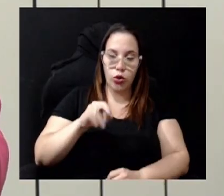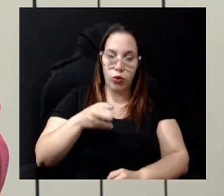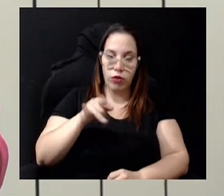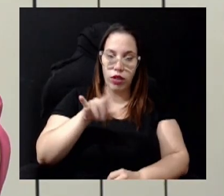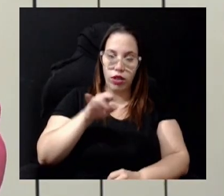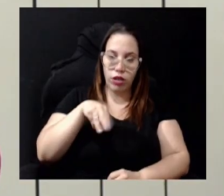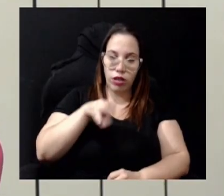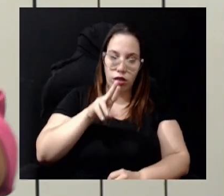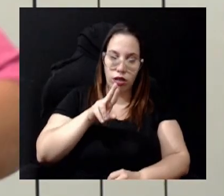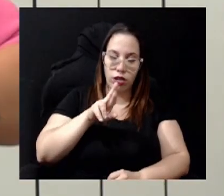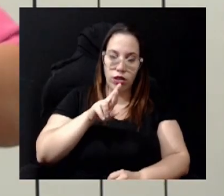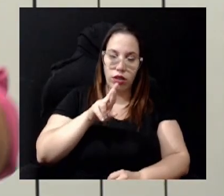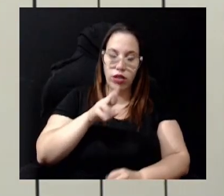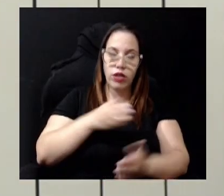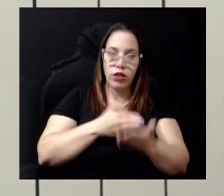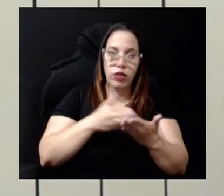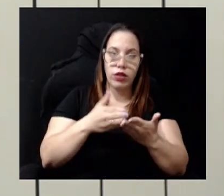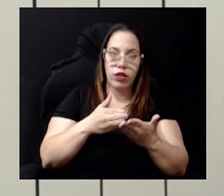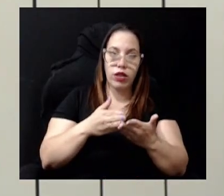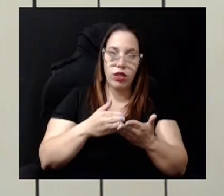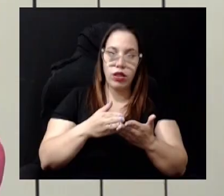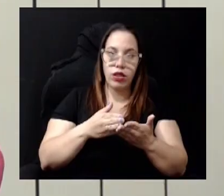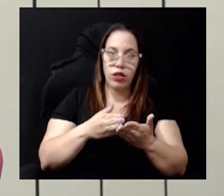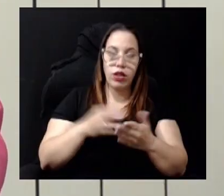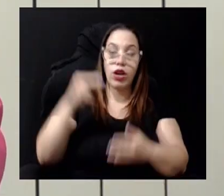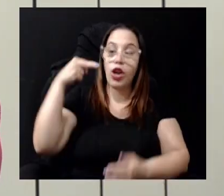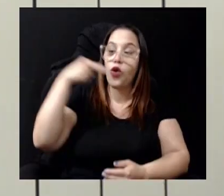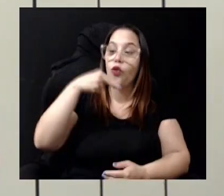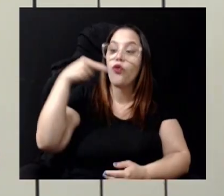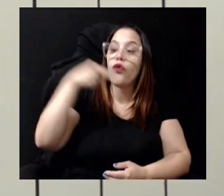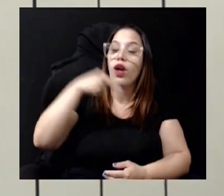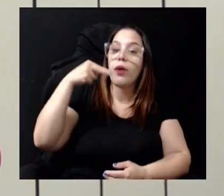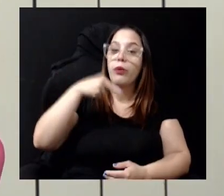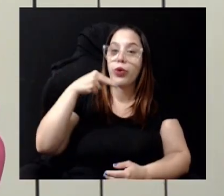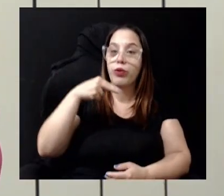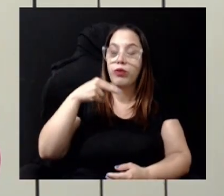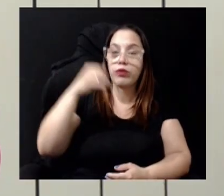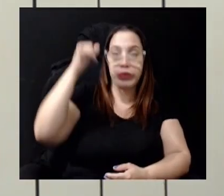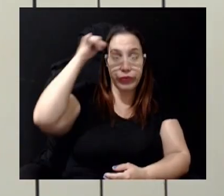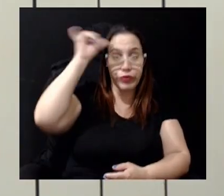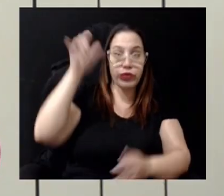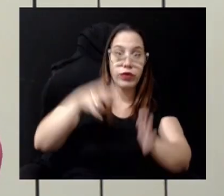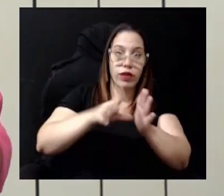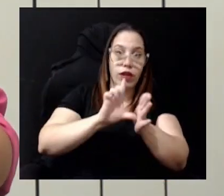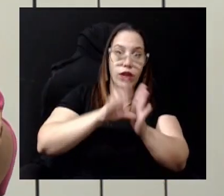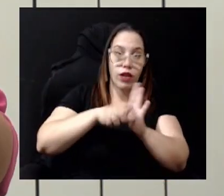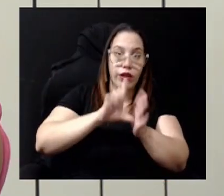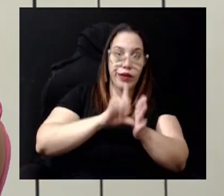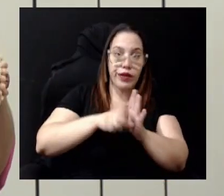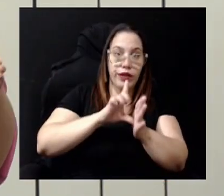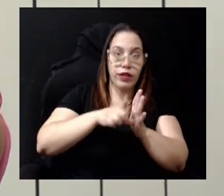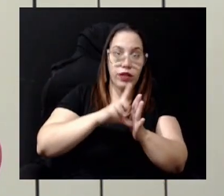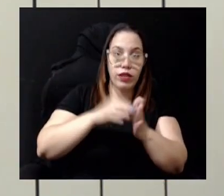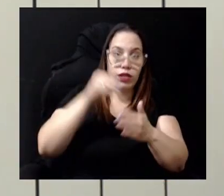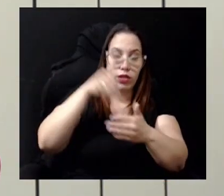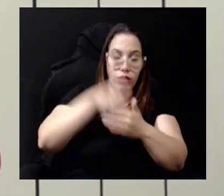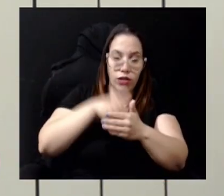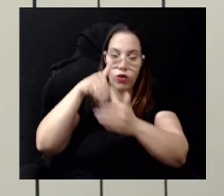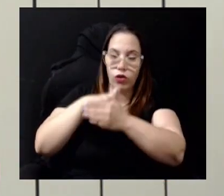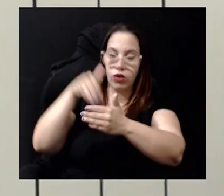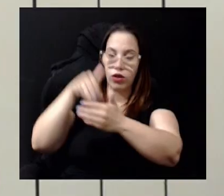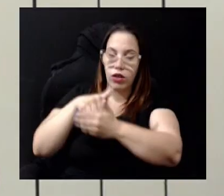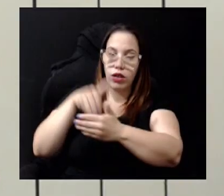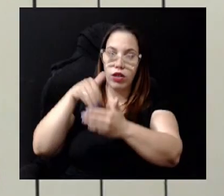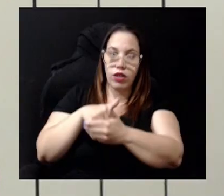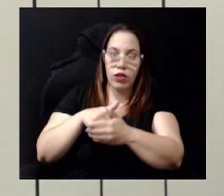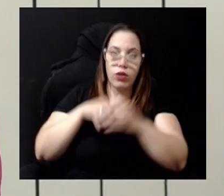verão começou somente em novembro, para evitar atrasos na apuração dos votos e também na divulgação dos